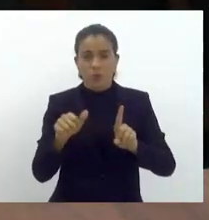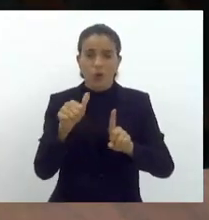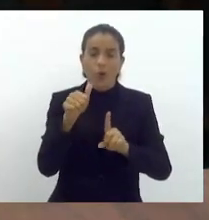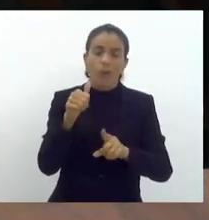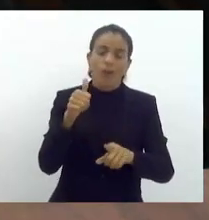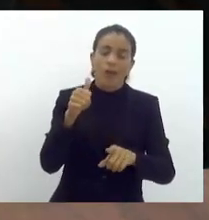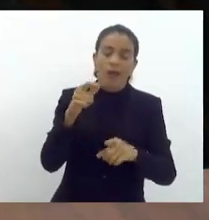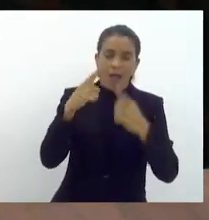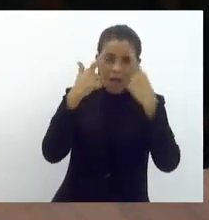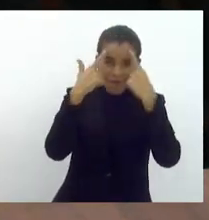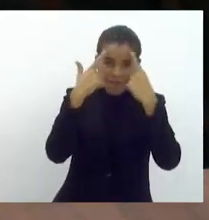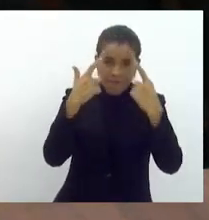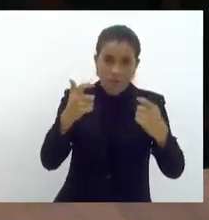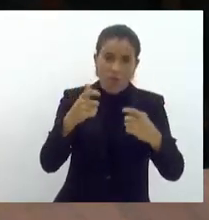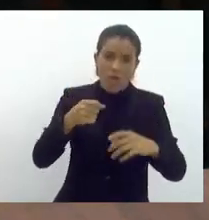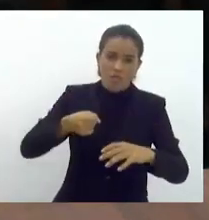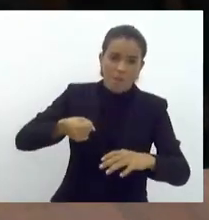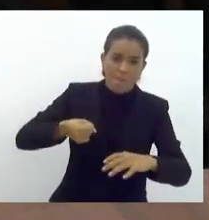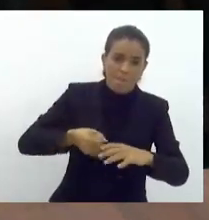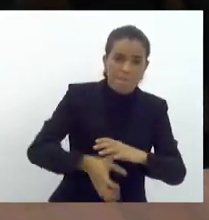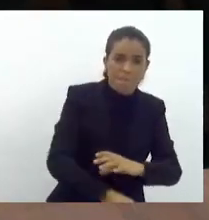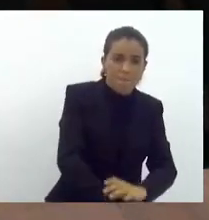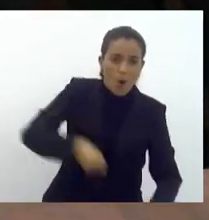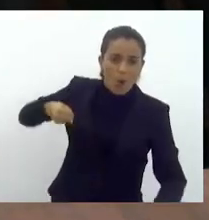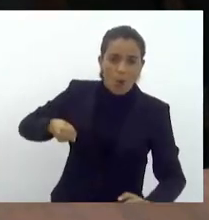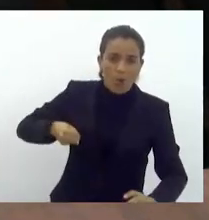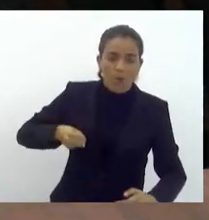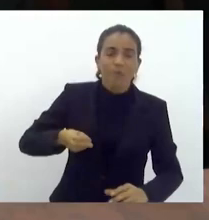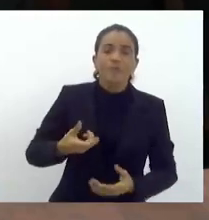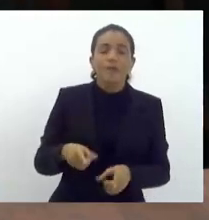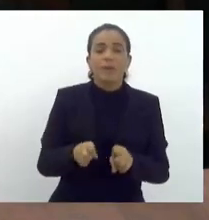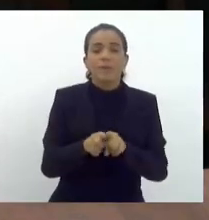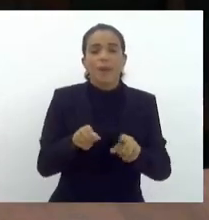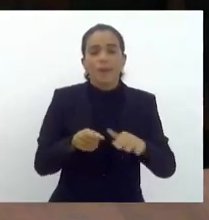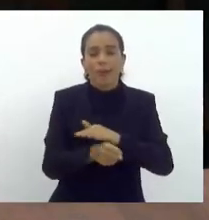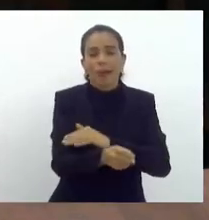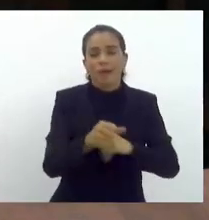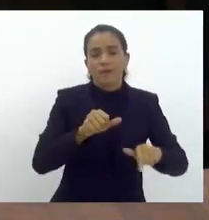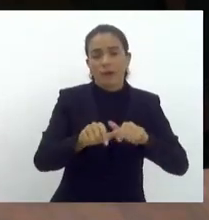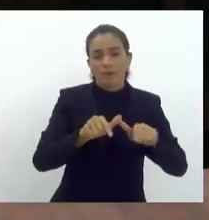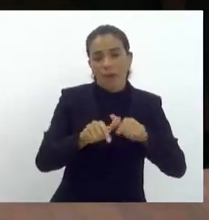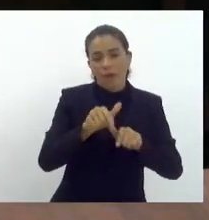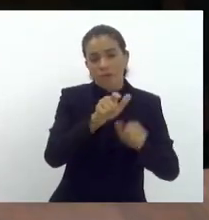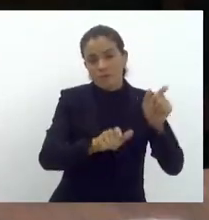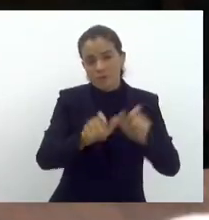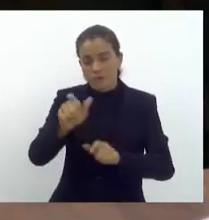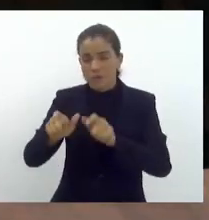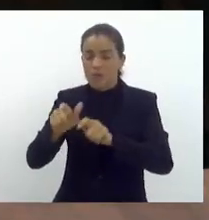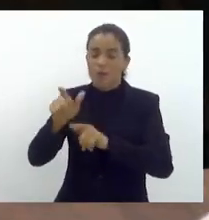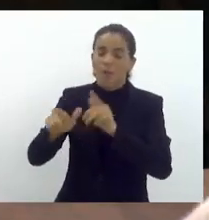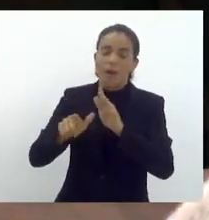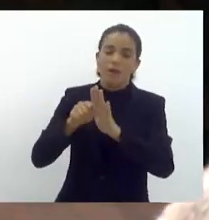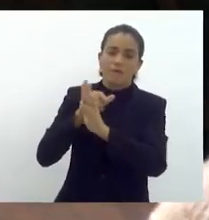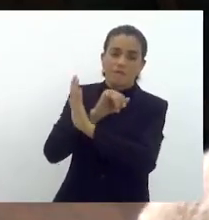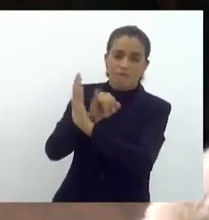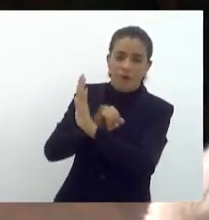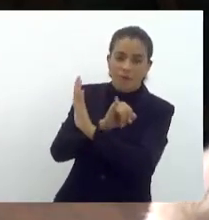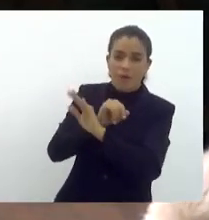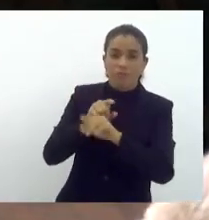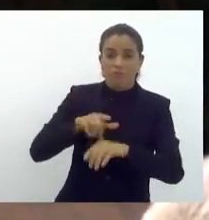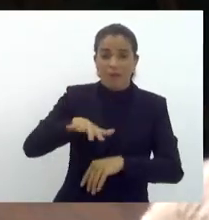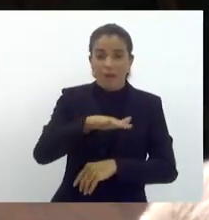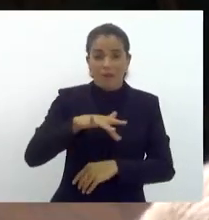obstétrica sobre o trabalho feminino mercado de trabalho das trabalhadoras informais no âmbito do Estado do Rio de Janeiro